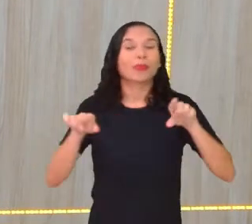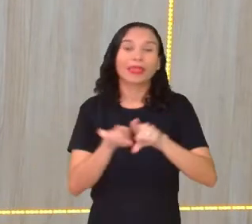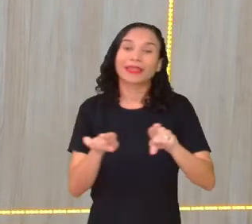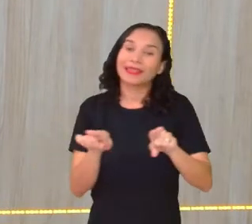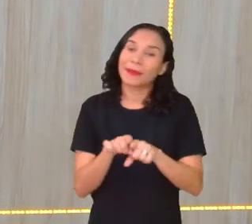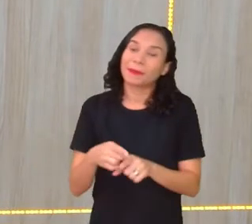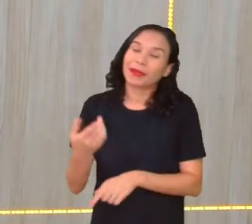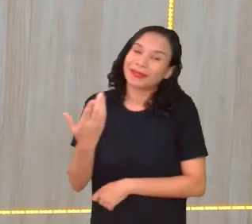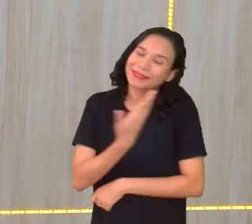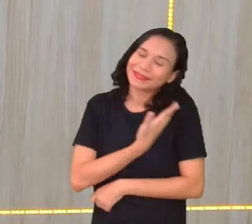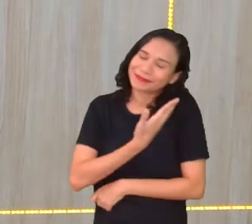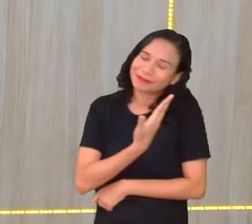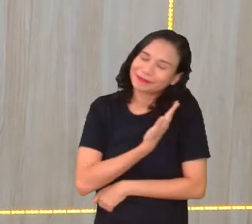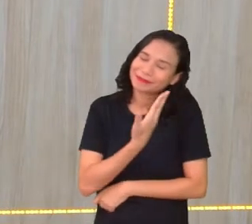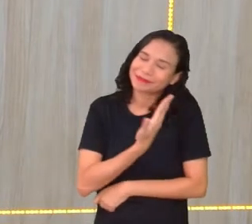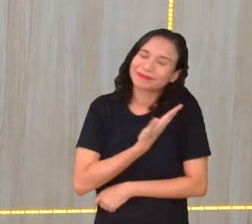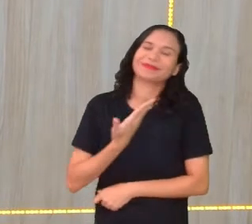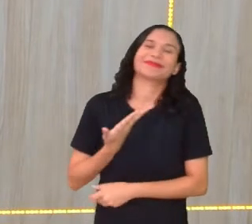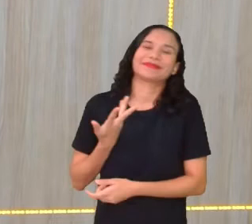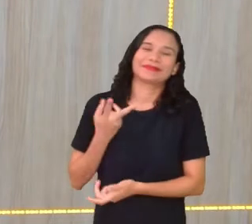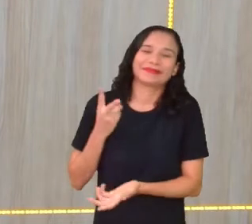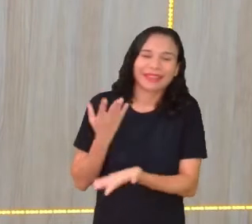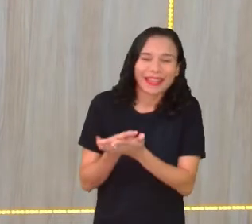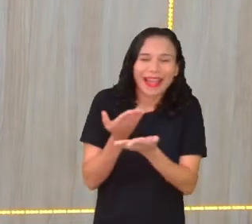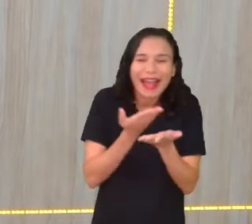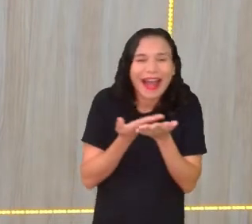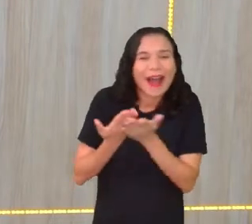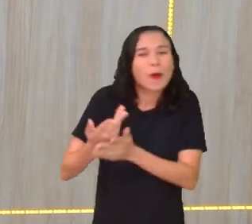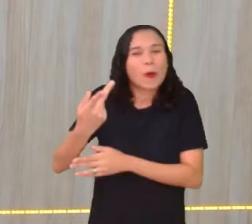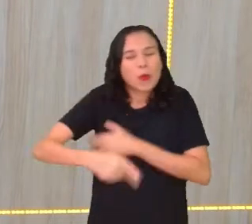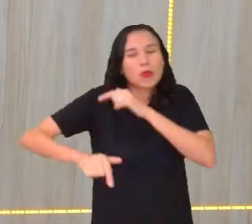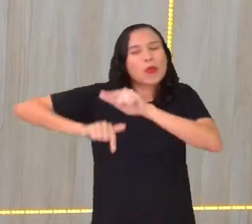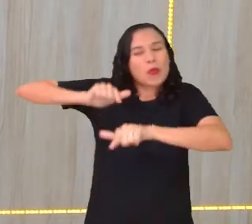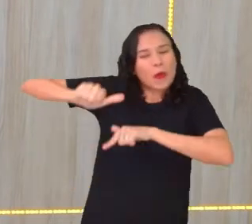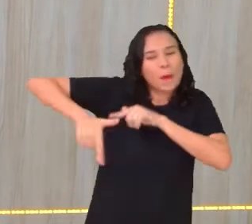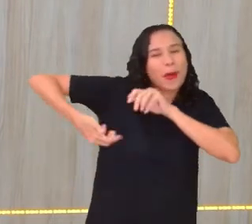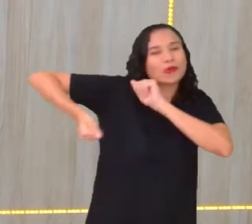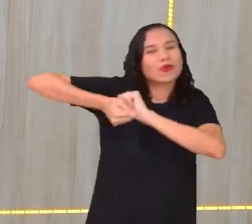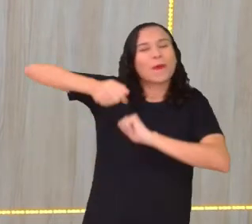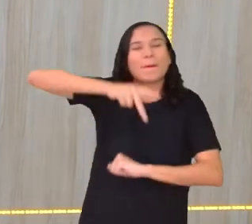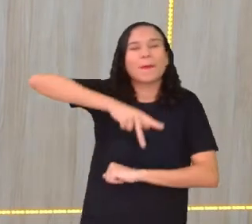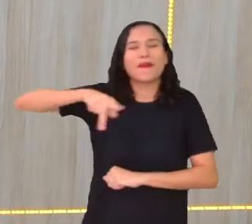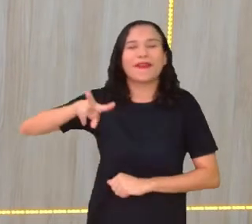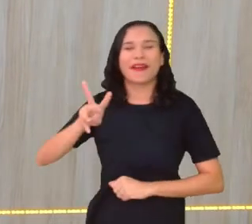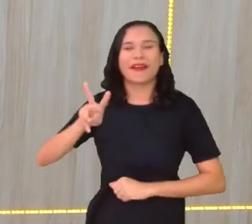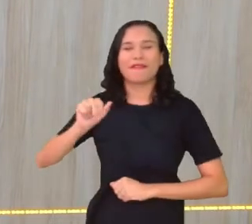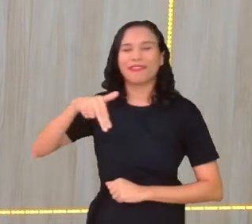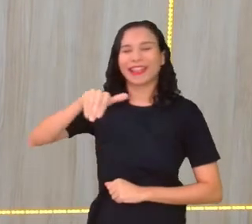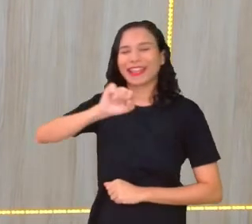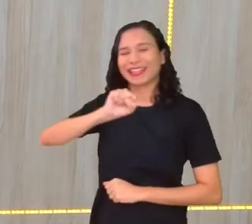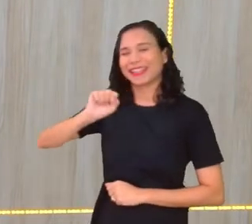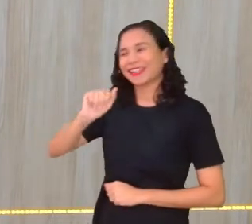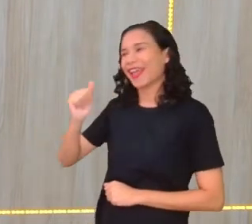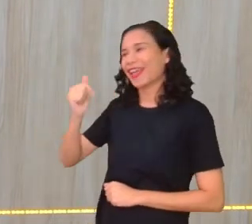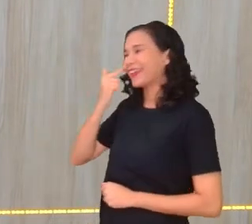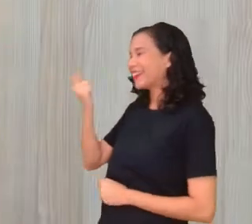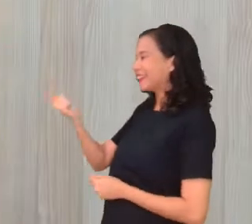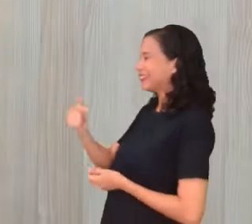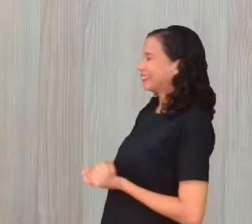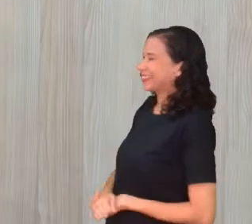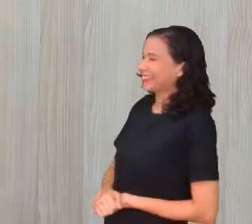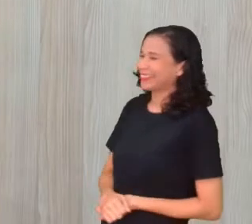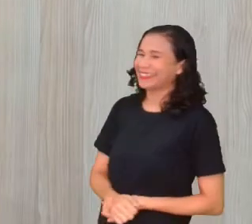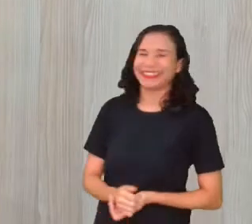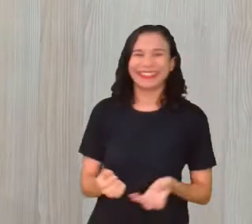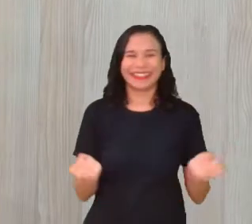minha companheira de aula aqui, de trabalho, a professora Vanessa. E aí,